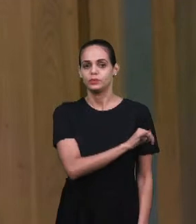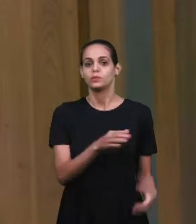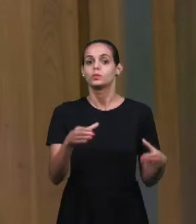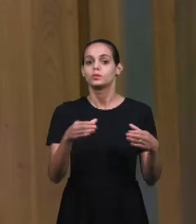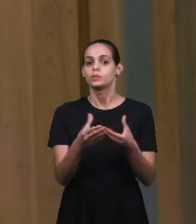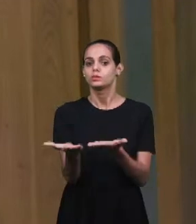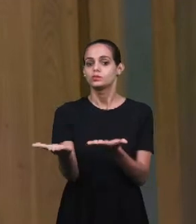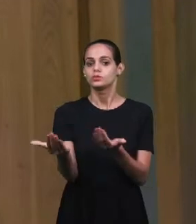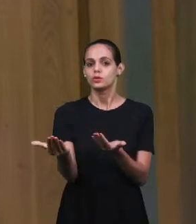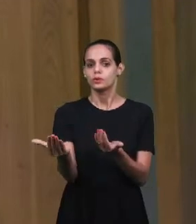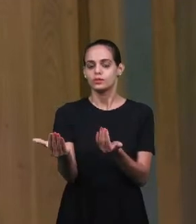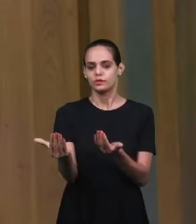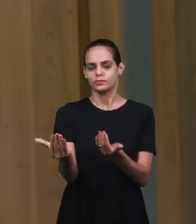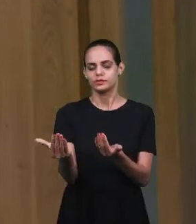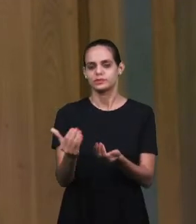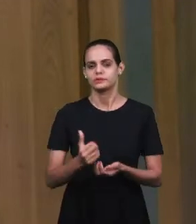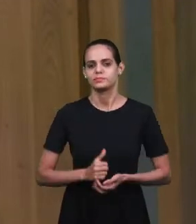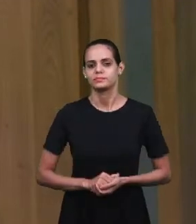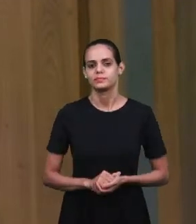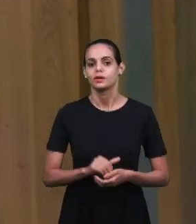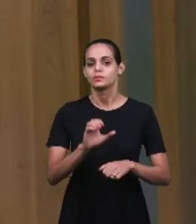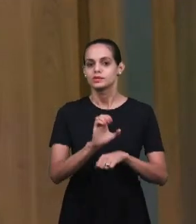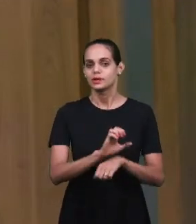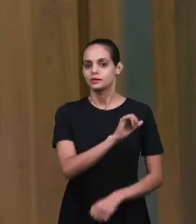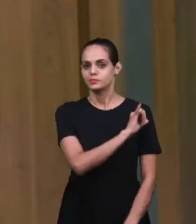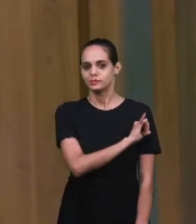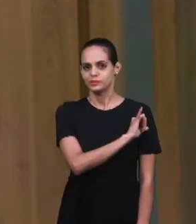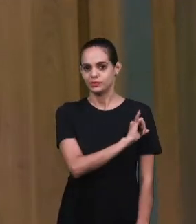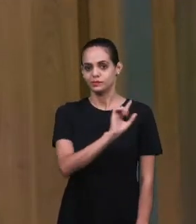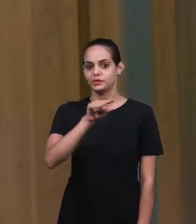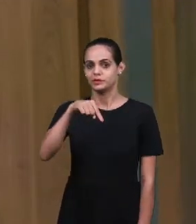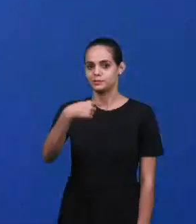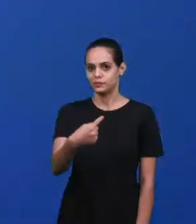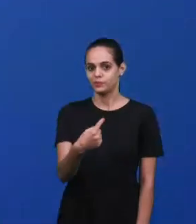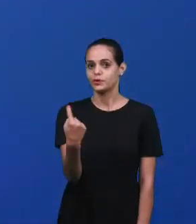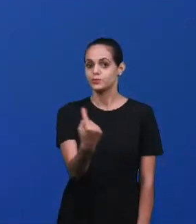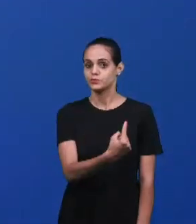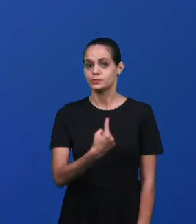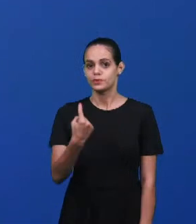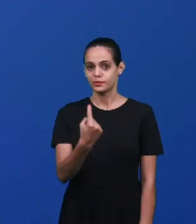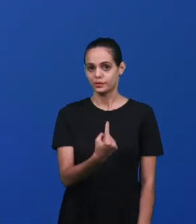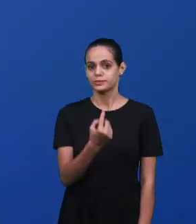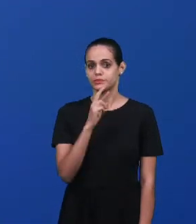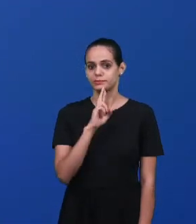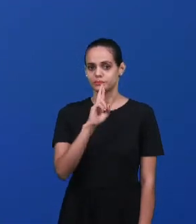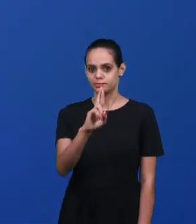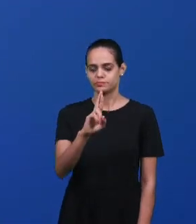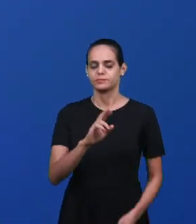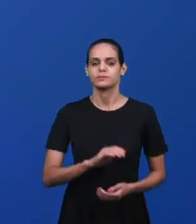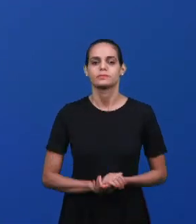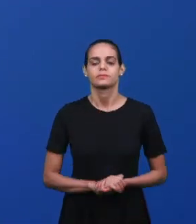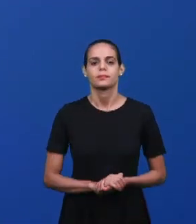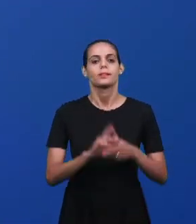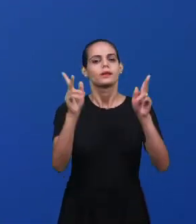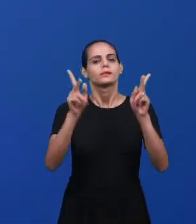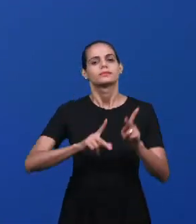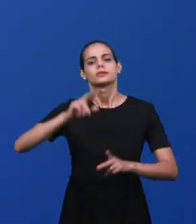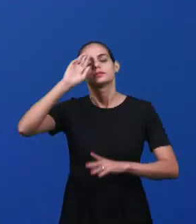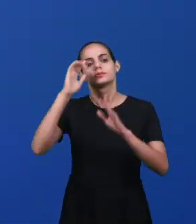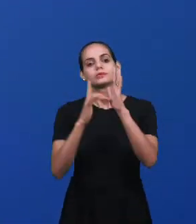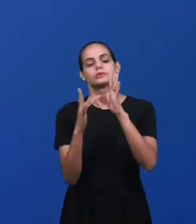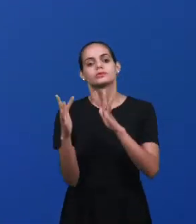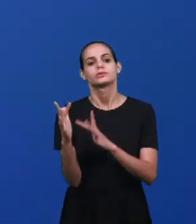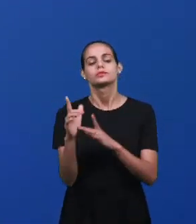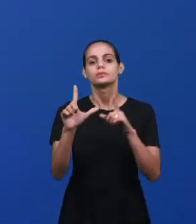nossa igreja em Teresópolis. E as outras duas nós daremos a resposta. A paz do Senhor, irmãos. Respondendo a pergunta número 4, na letra B,